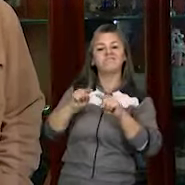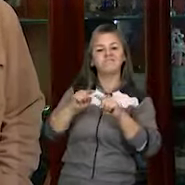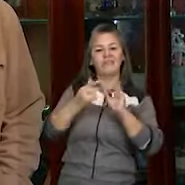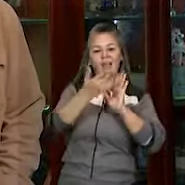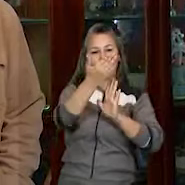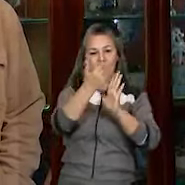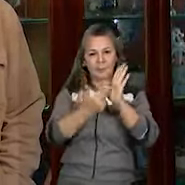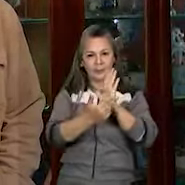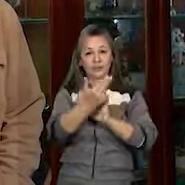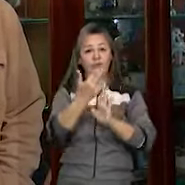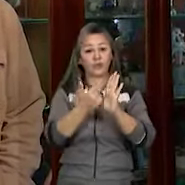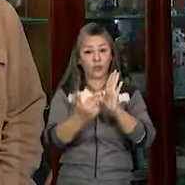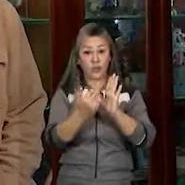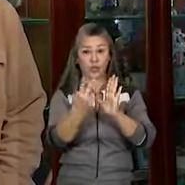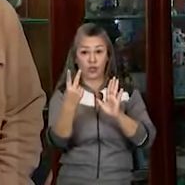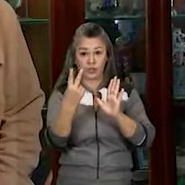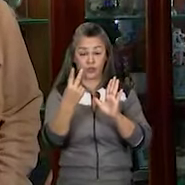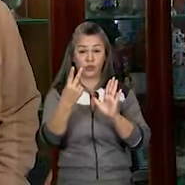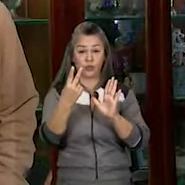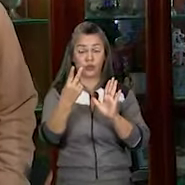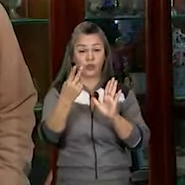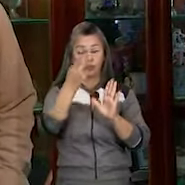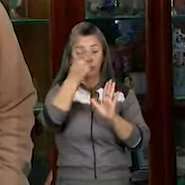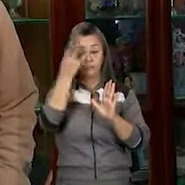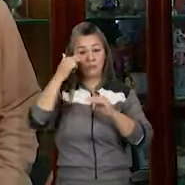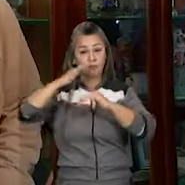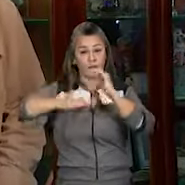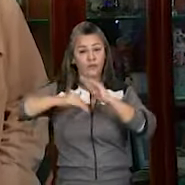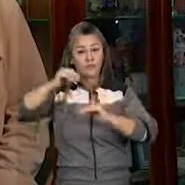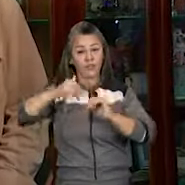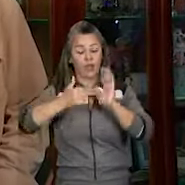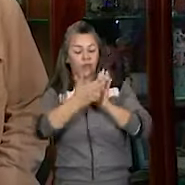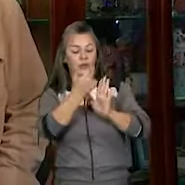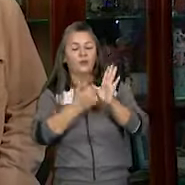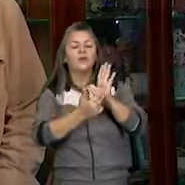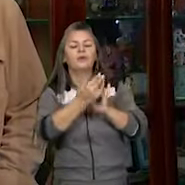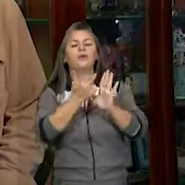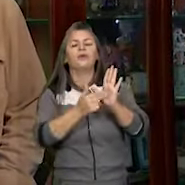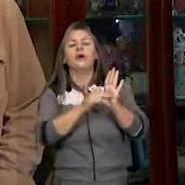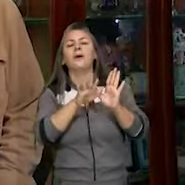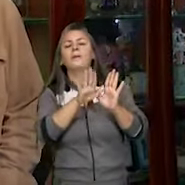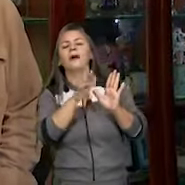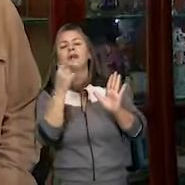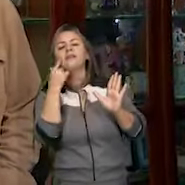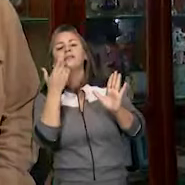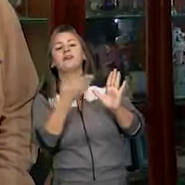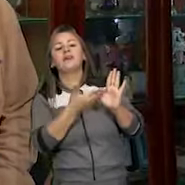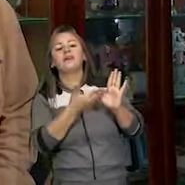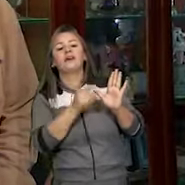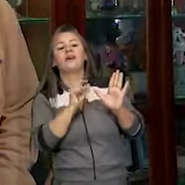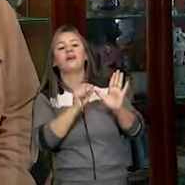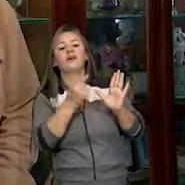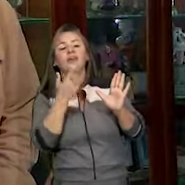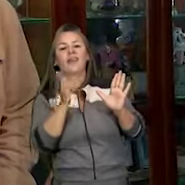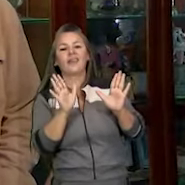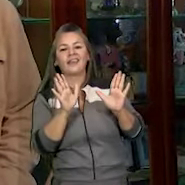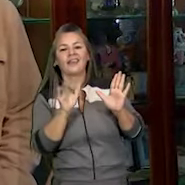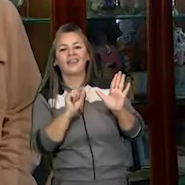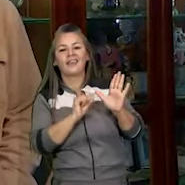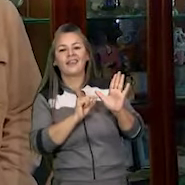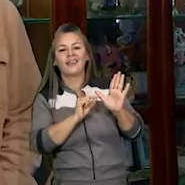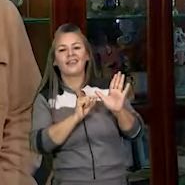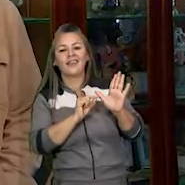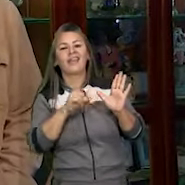juntos na execução das 14 cenas. E o que é contado aqui? Que história é contada aqui? A história desse grupo, das